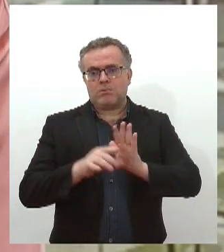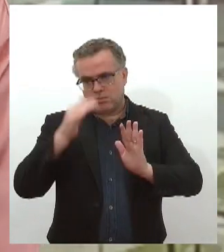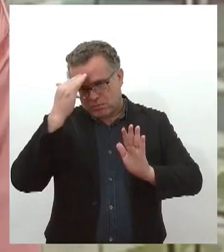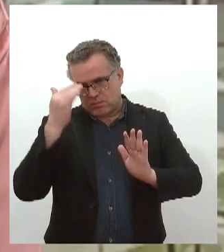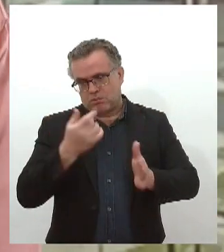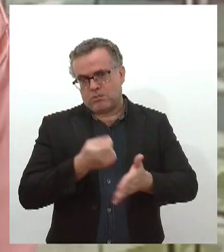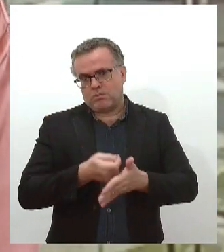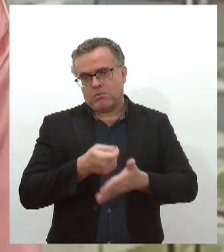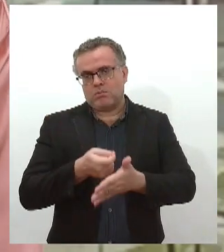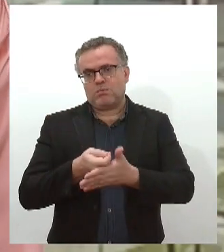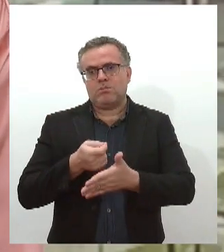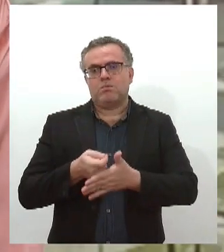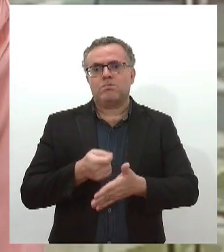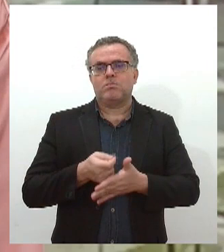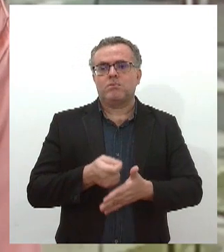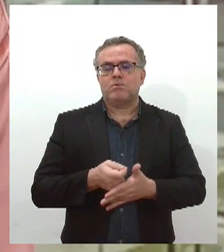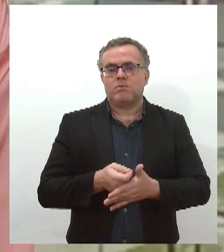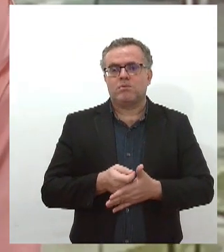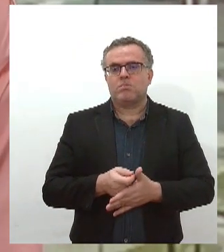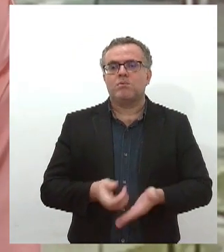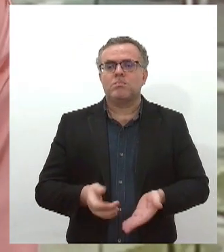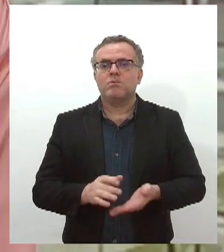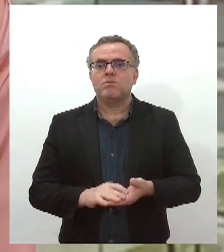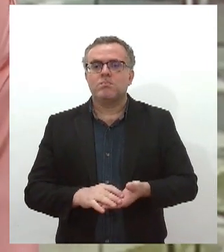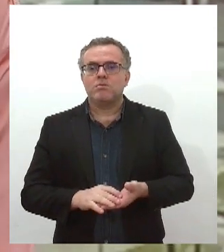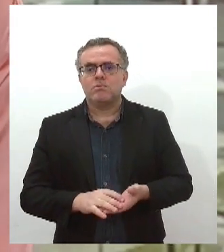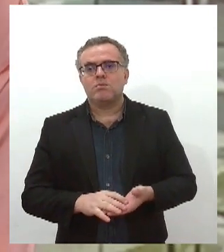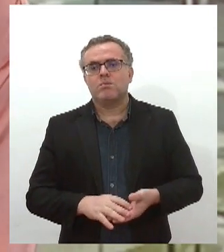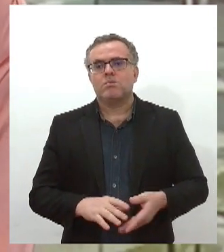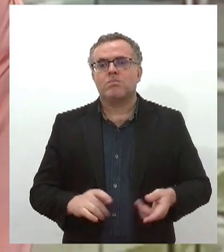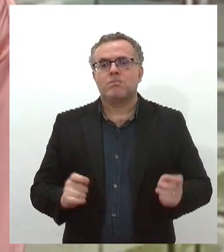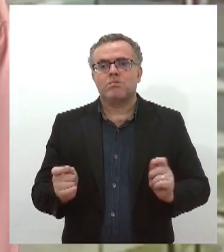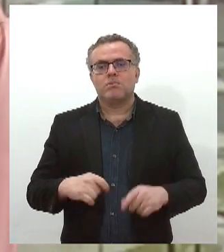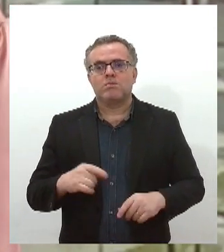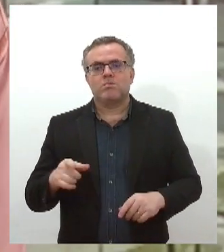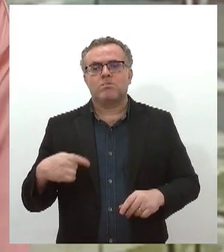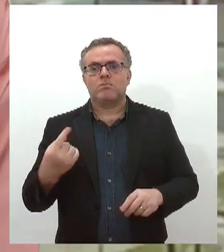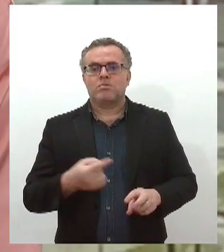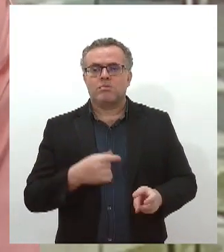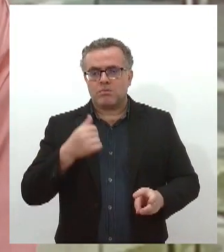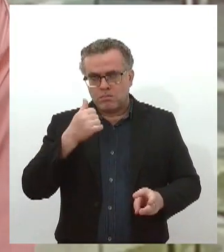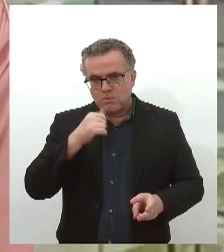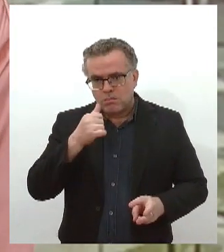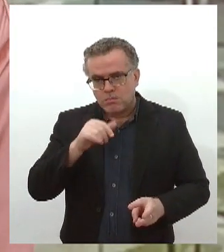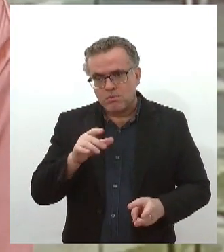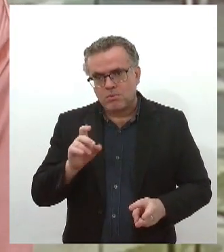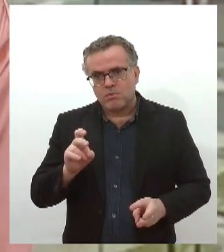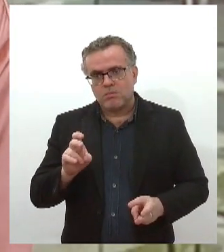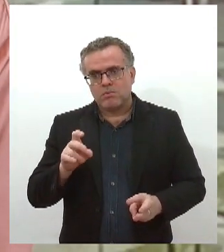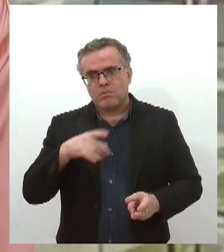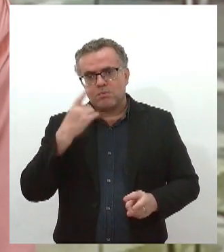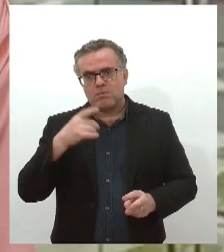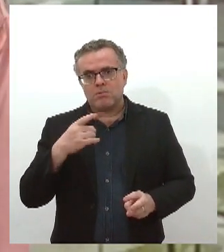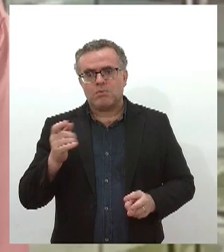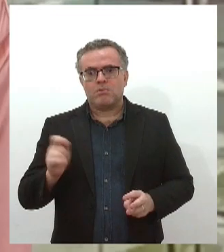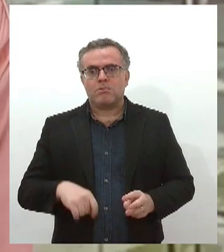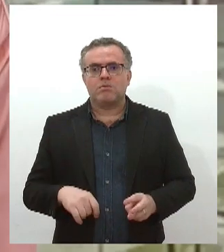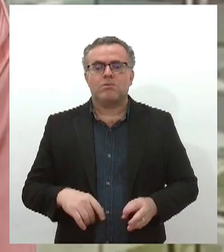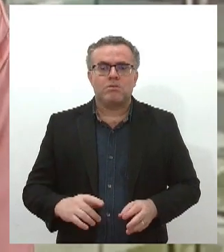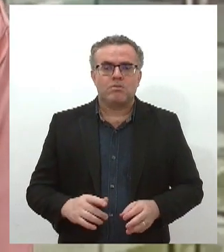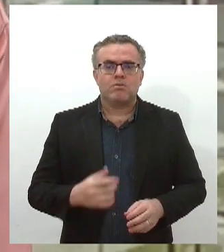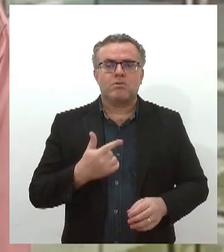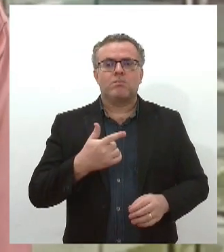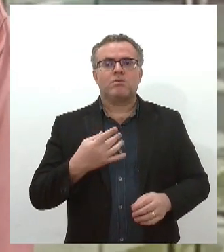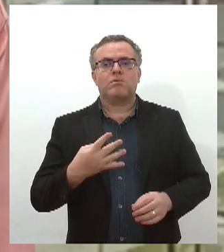ela de fato aconteça. Nós somos hoje 5 deputadas entre os 24 deputados aqui, né? Perdemos